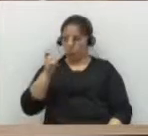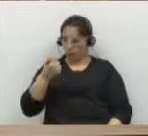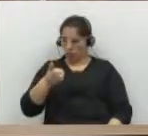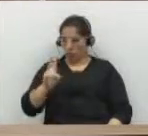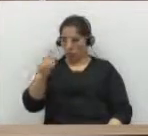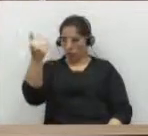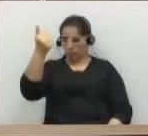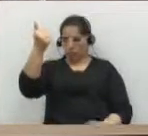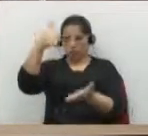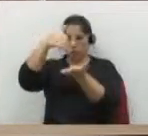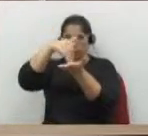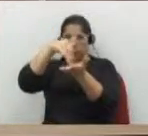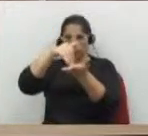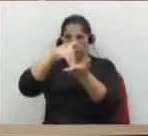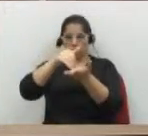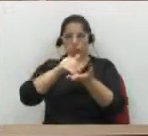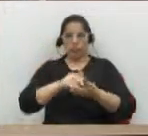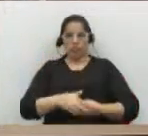Prossiga, primeiro secretário.